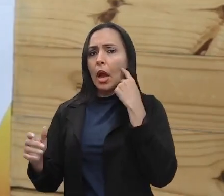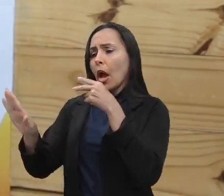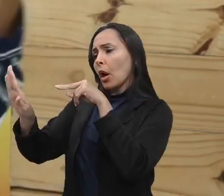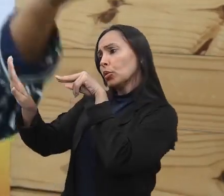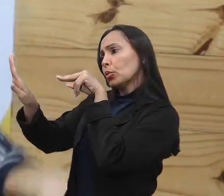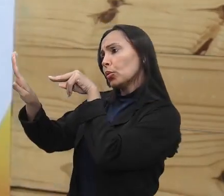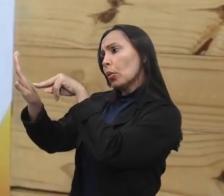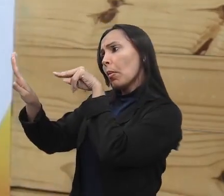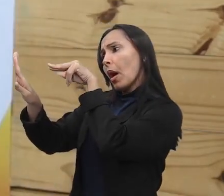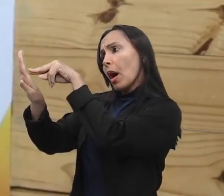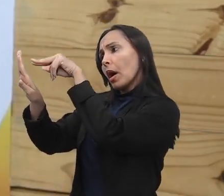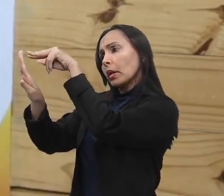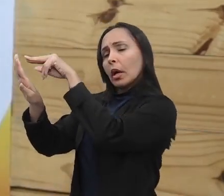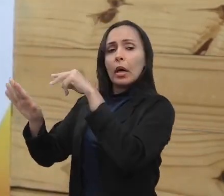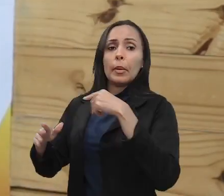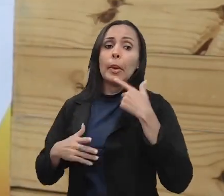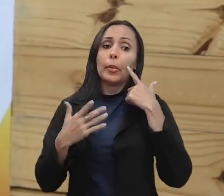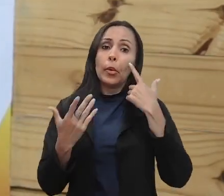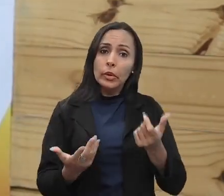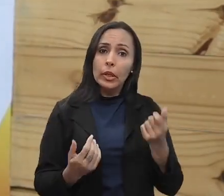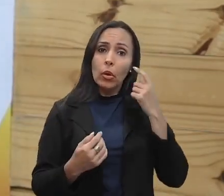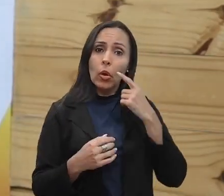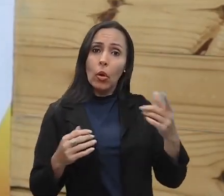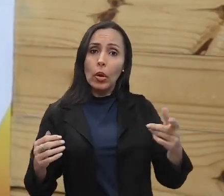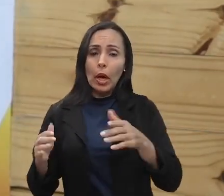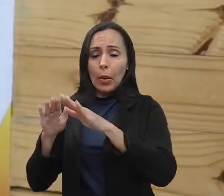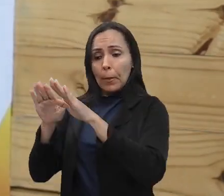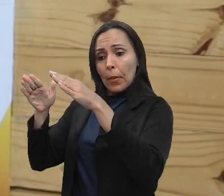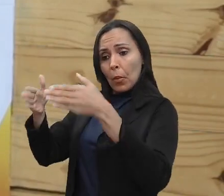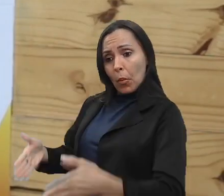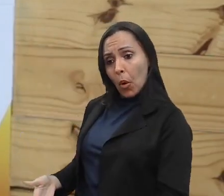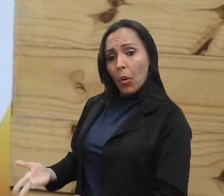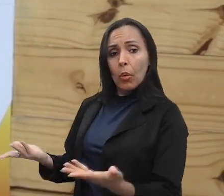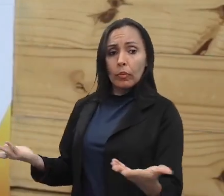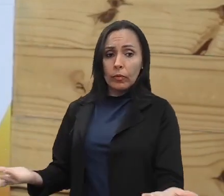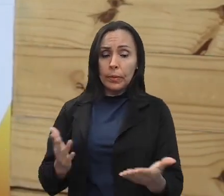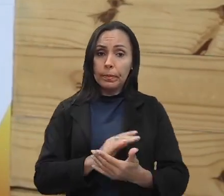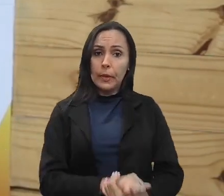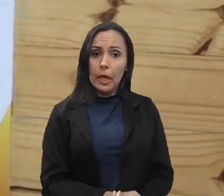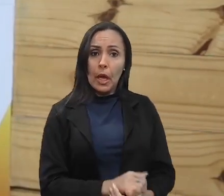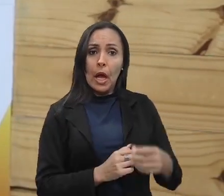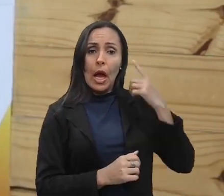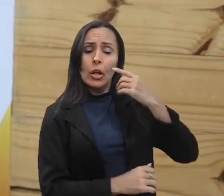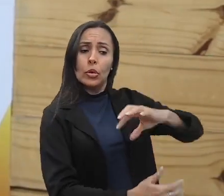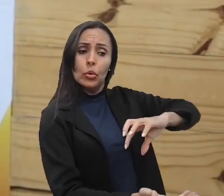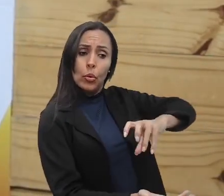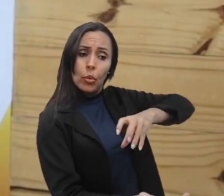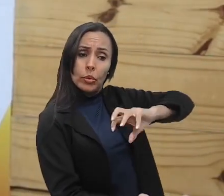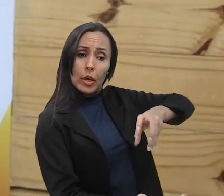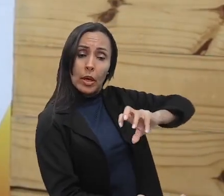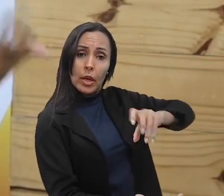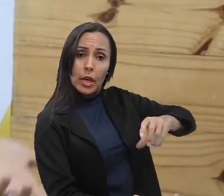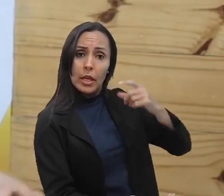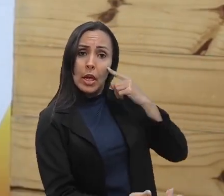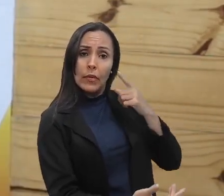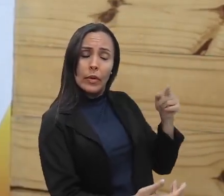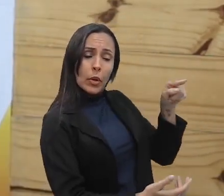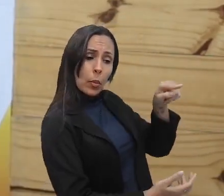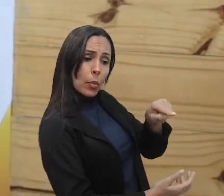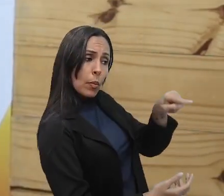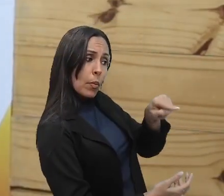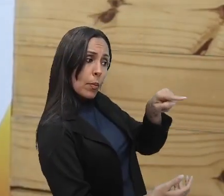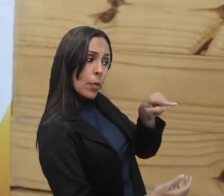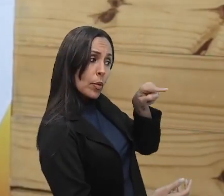poder estar colocando o móvel. Eu tenho que saber onde é que vai estar lá aquela torneira para eu poder estar fazendo o buraquinho do